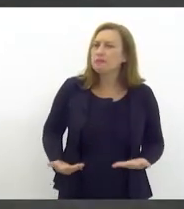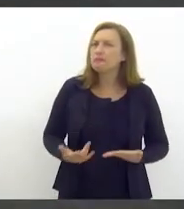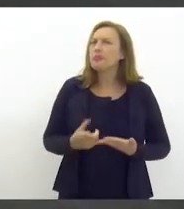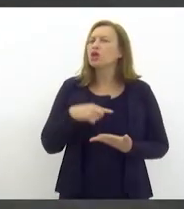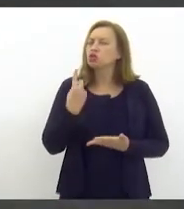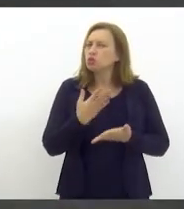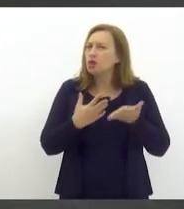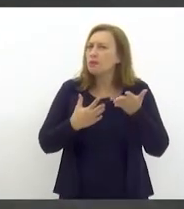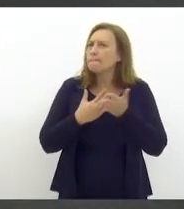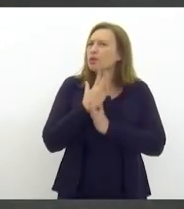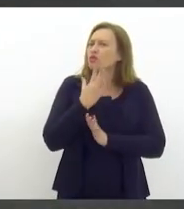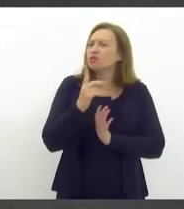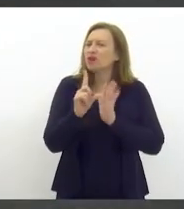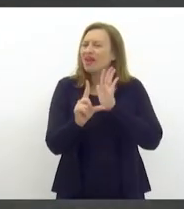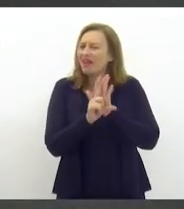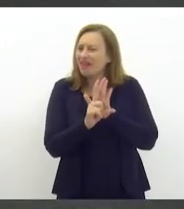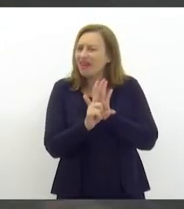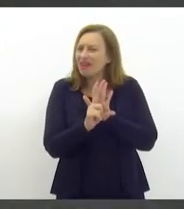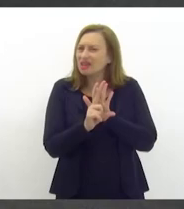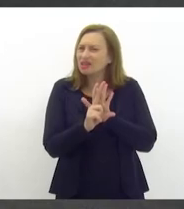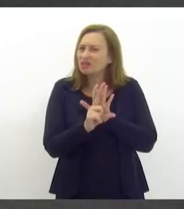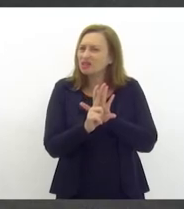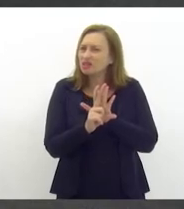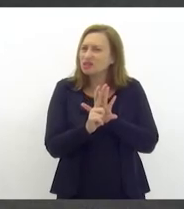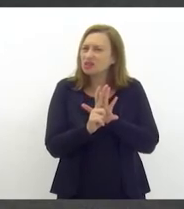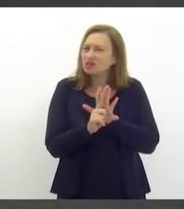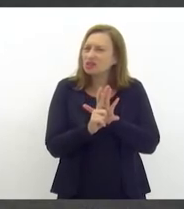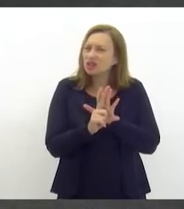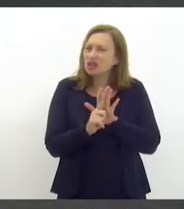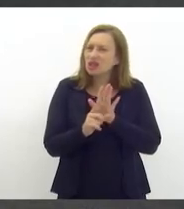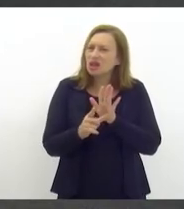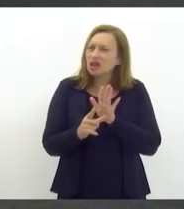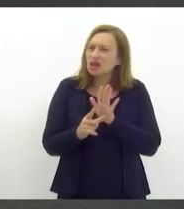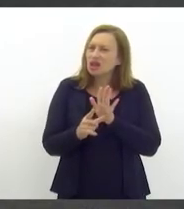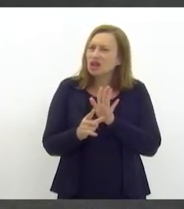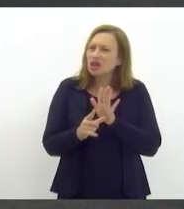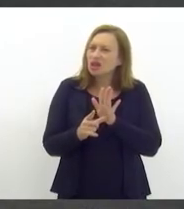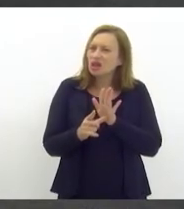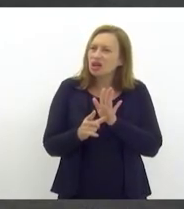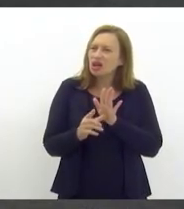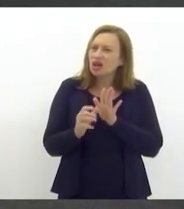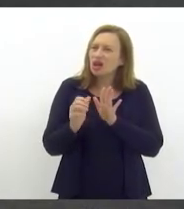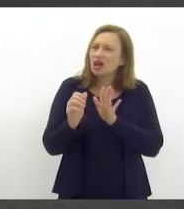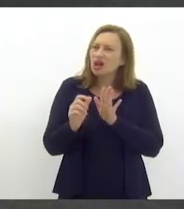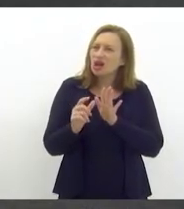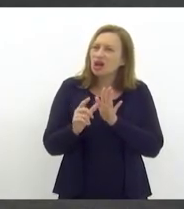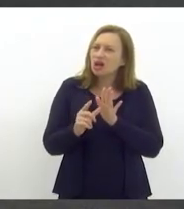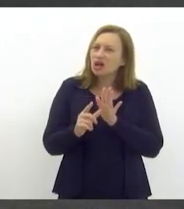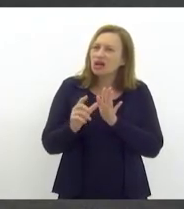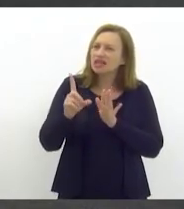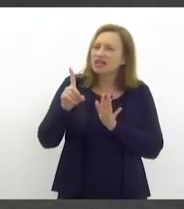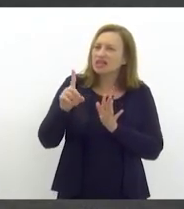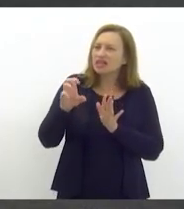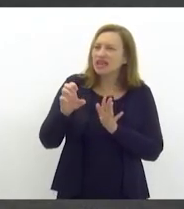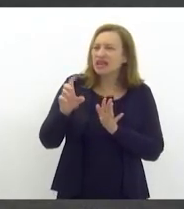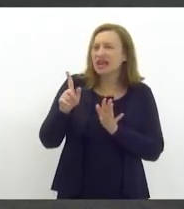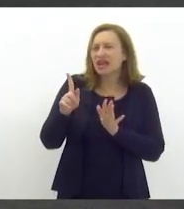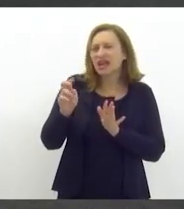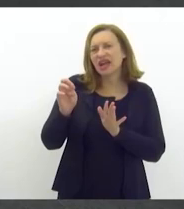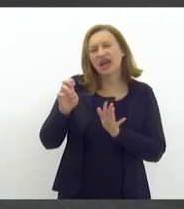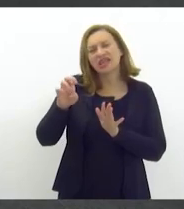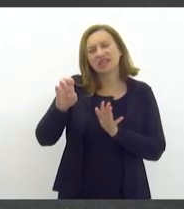nós aprovamos uma lei de interiorização ou internalização da DECRAD, lei que eu